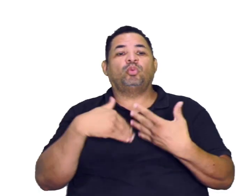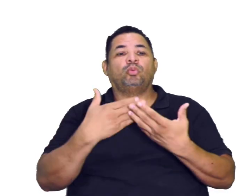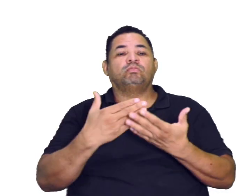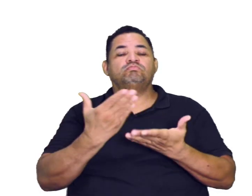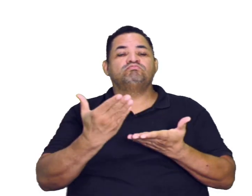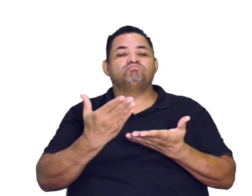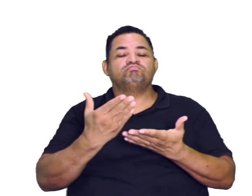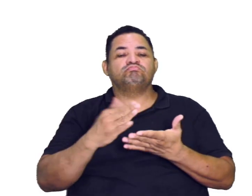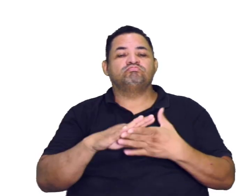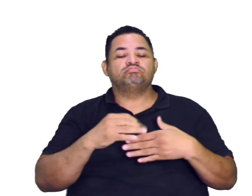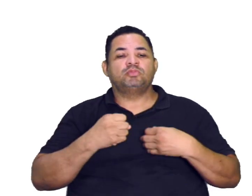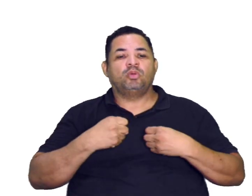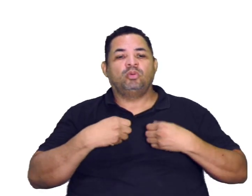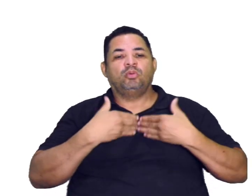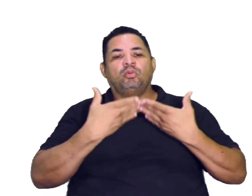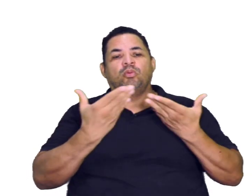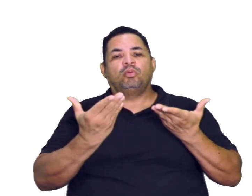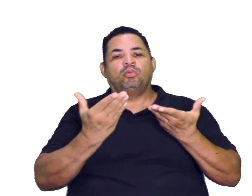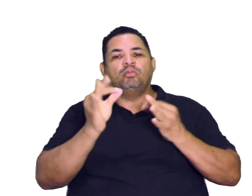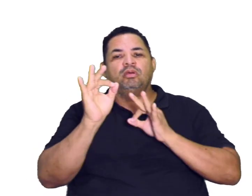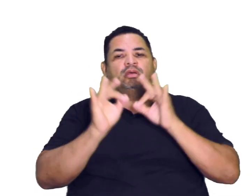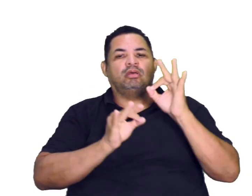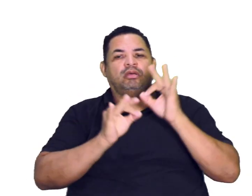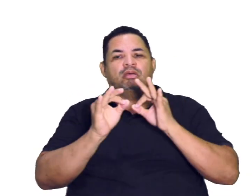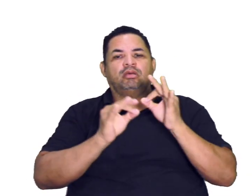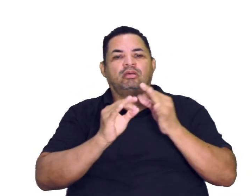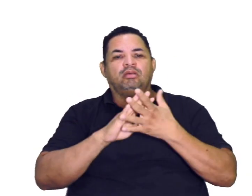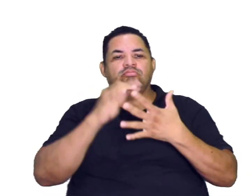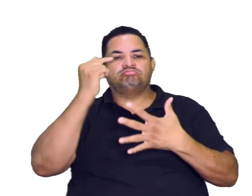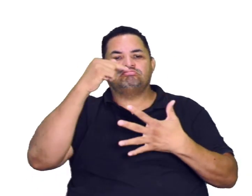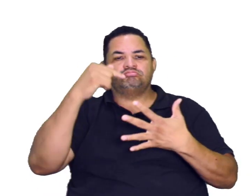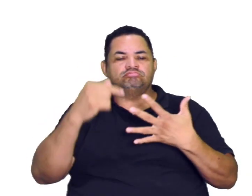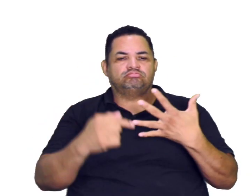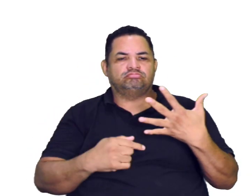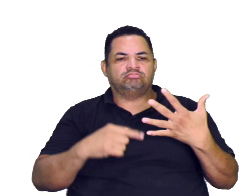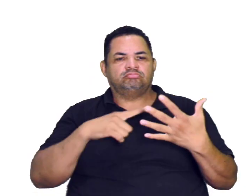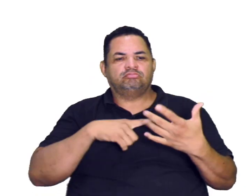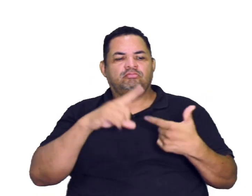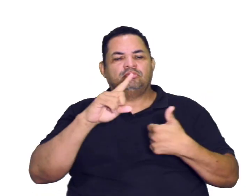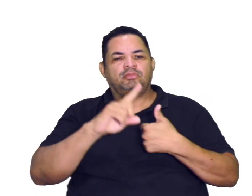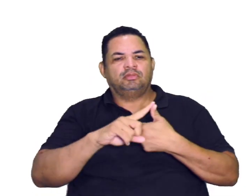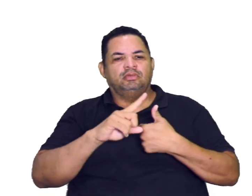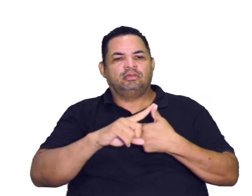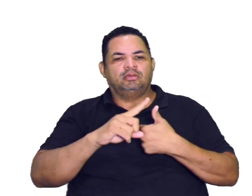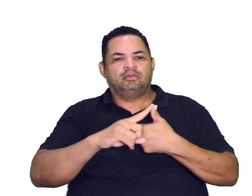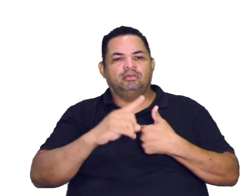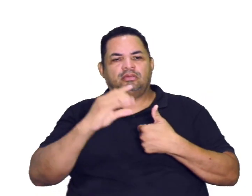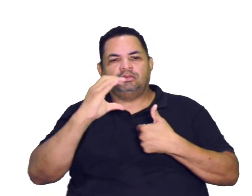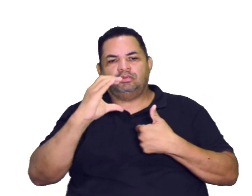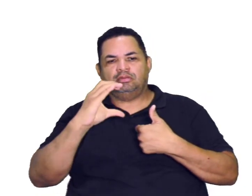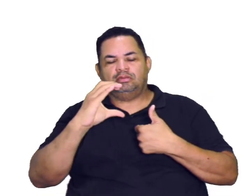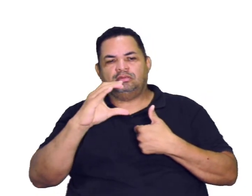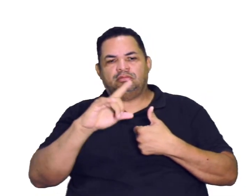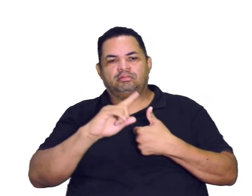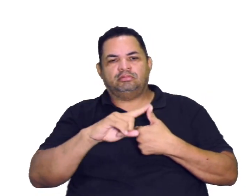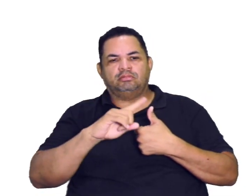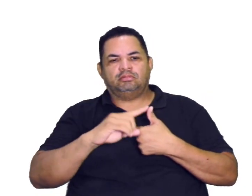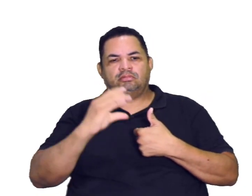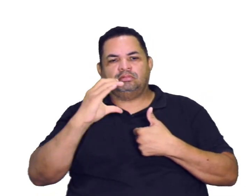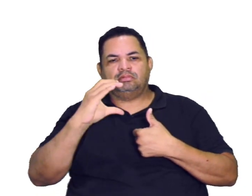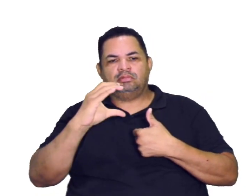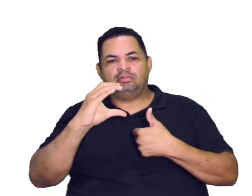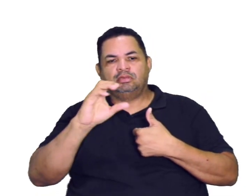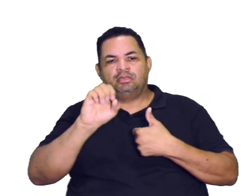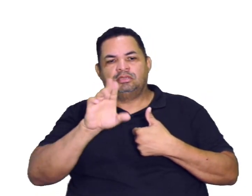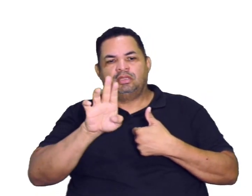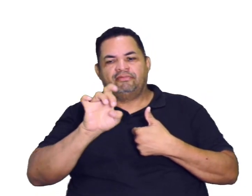são como é composta essa nossa coluna. Então a gente tem aí o primeiro momento chamado